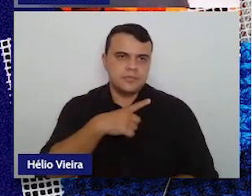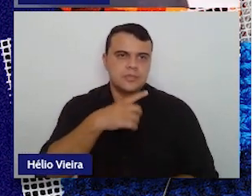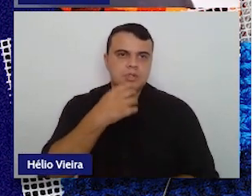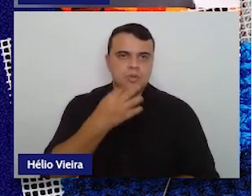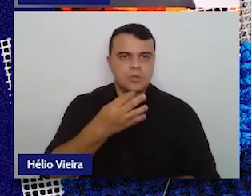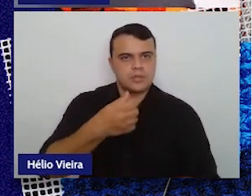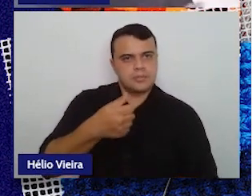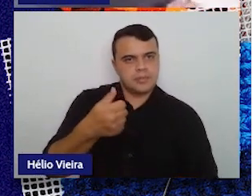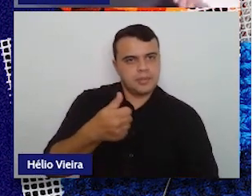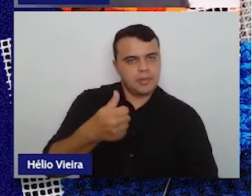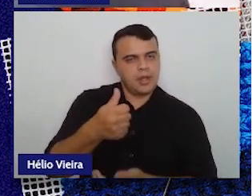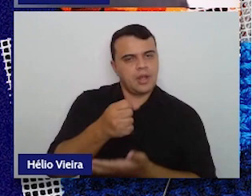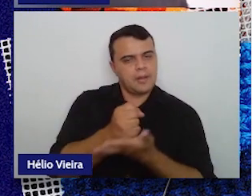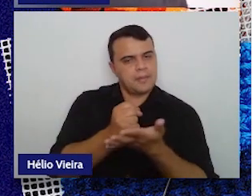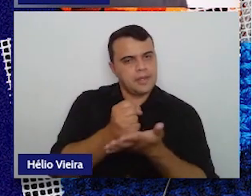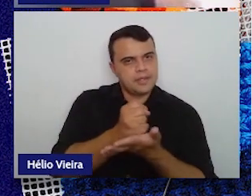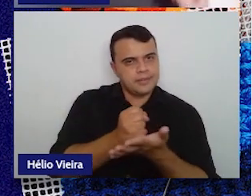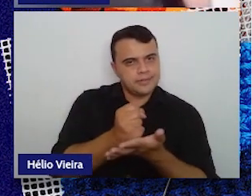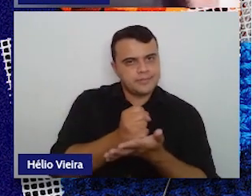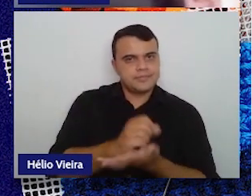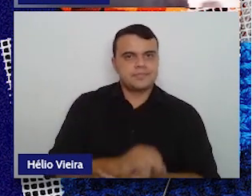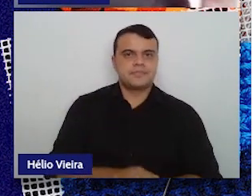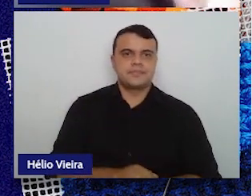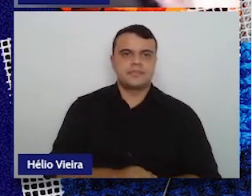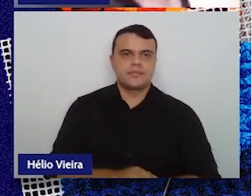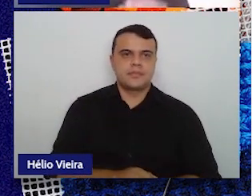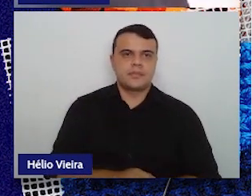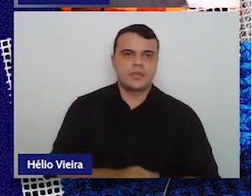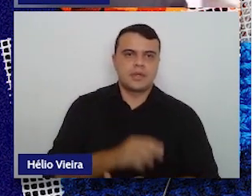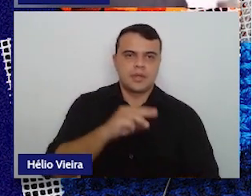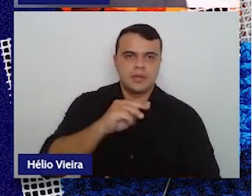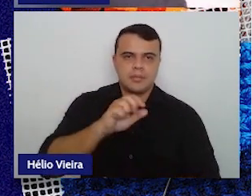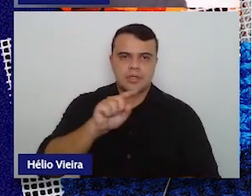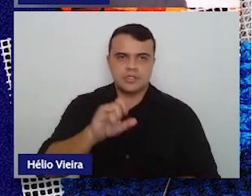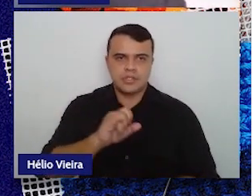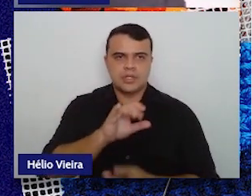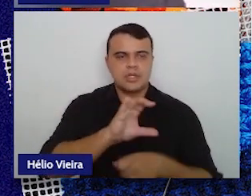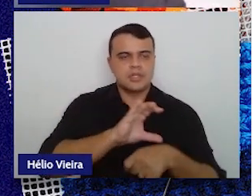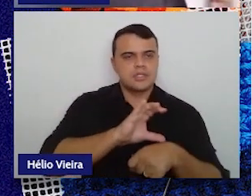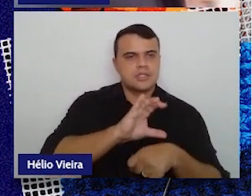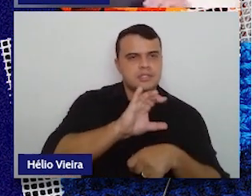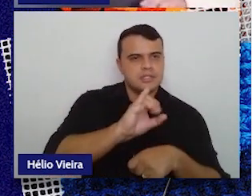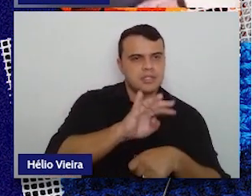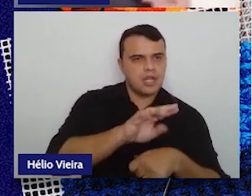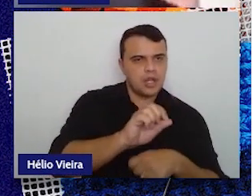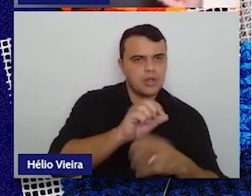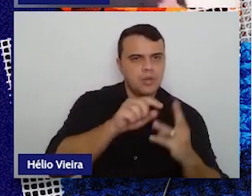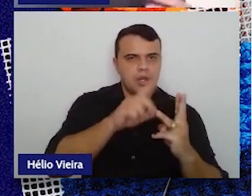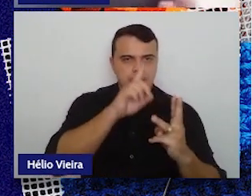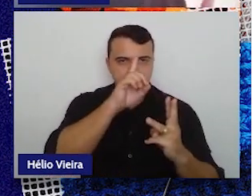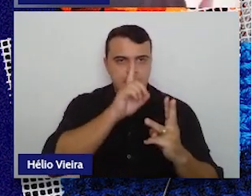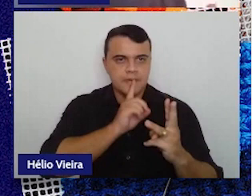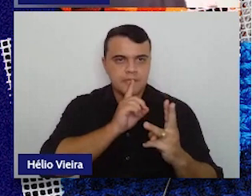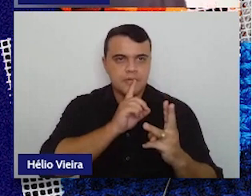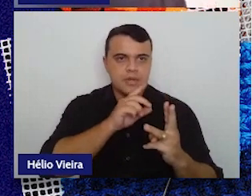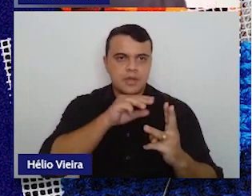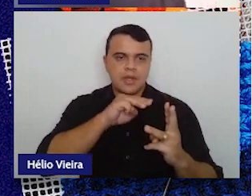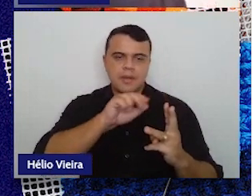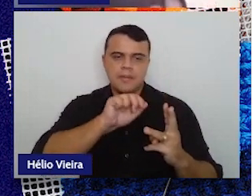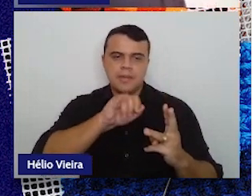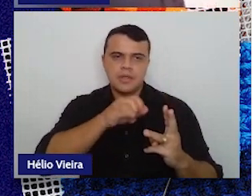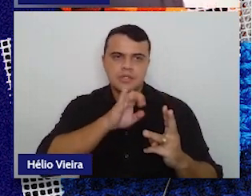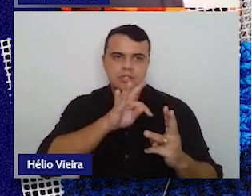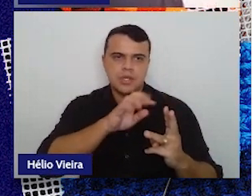primárias, só para a gente dar uma relembradazinha, né? É o magenta, o ciano e o amarelo, cor primária. O magenta, muitas vezes a gente trabalha